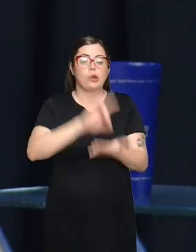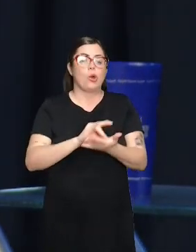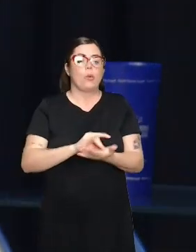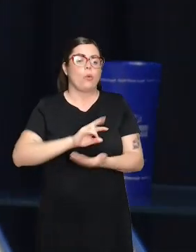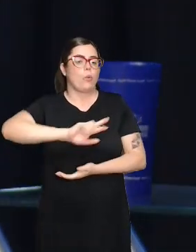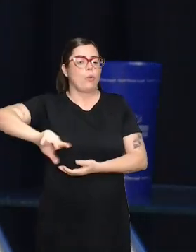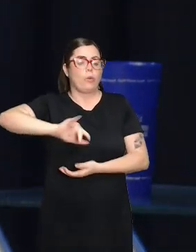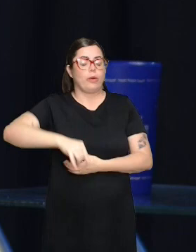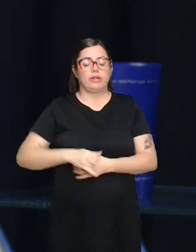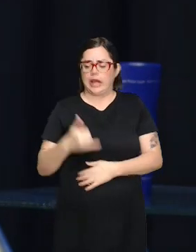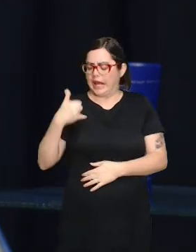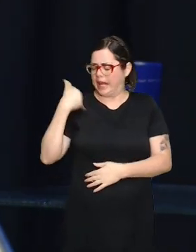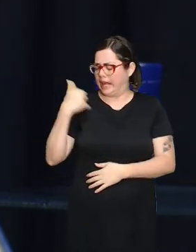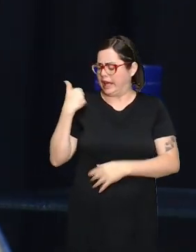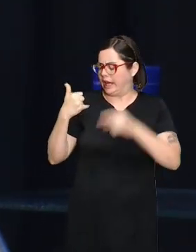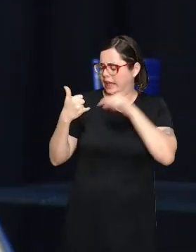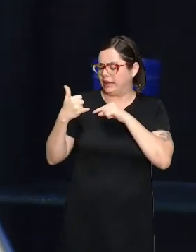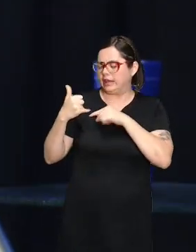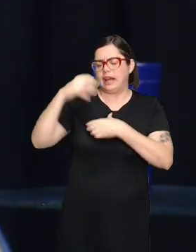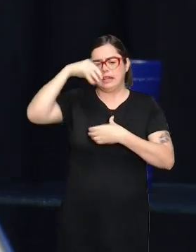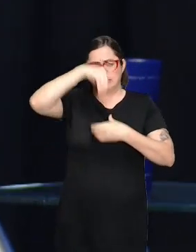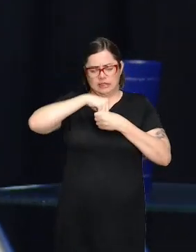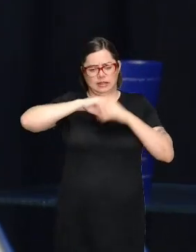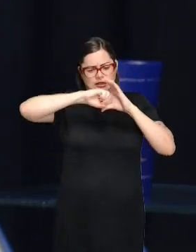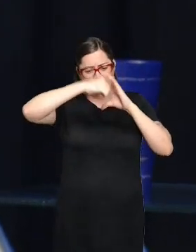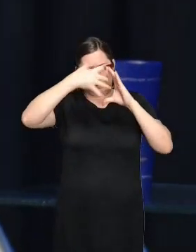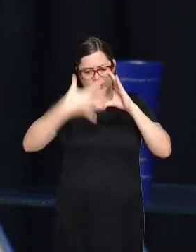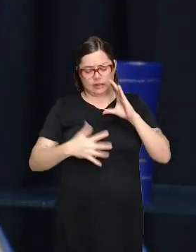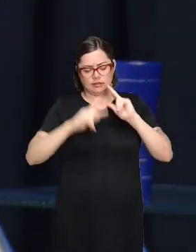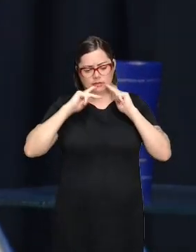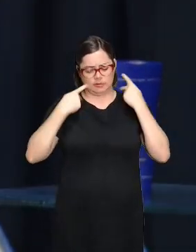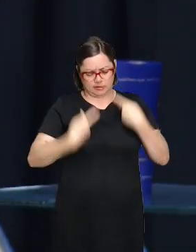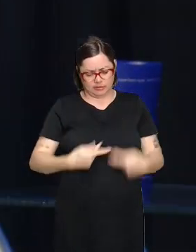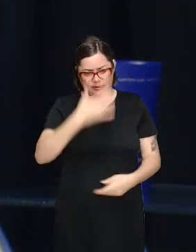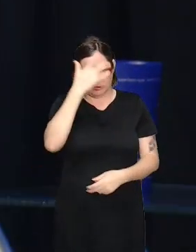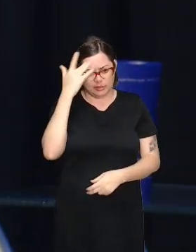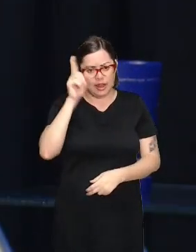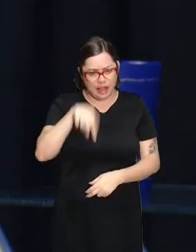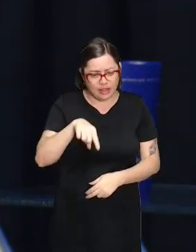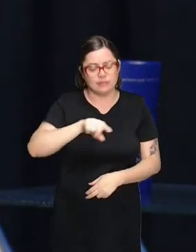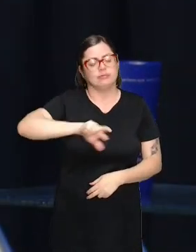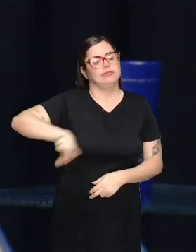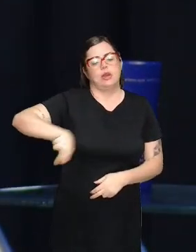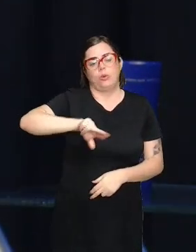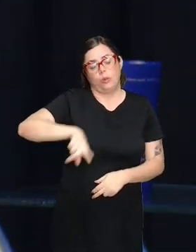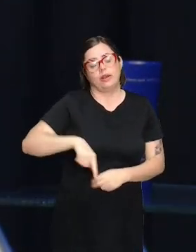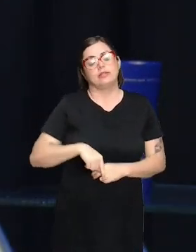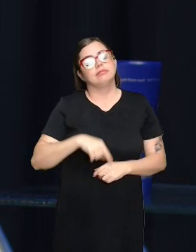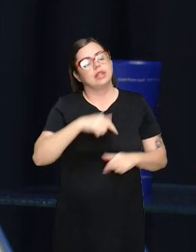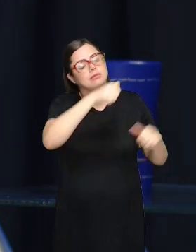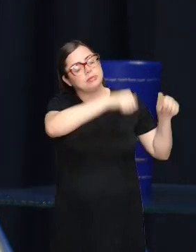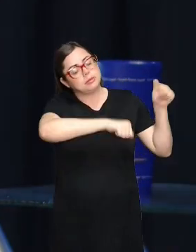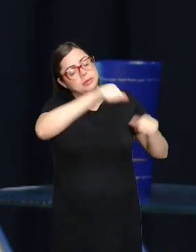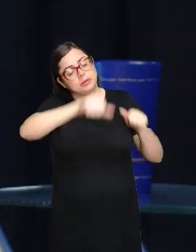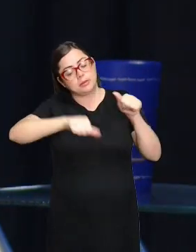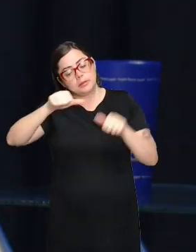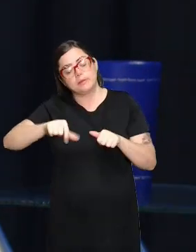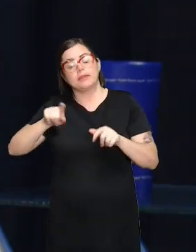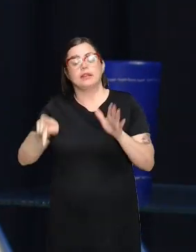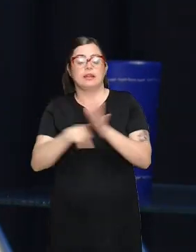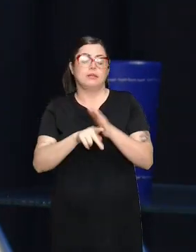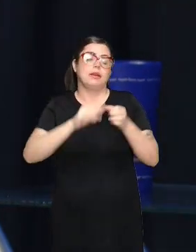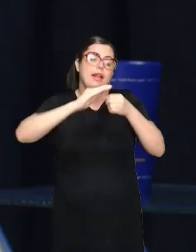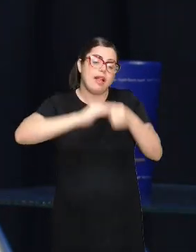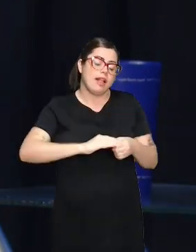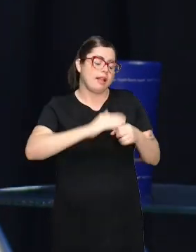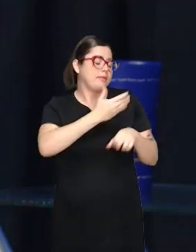que define as características das pessoas. É um erro muito grande a gente generalizar, além de ser um preconceito, e